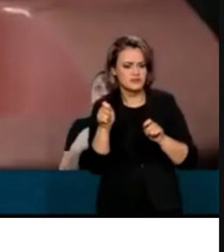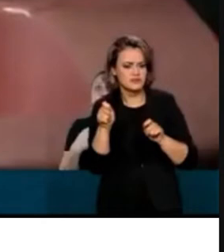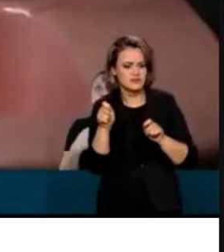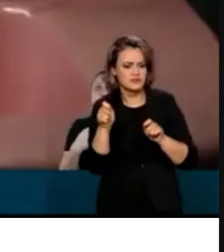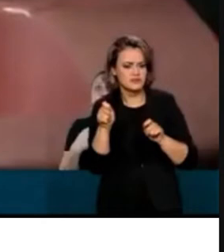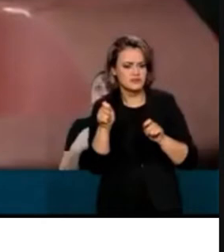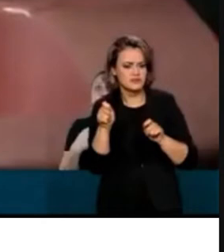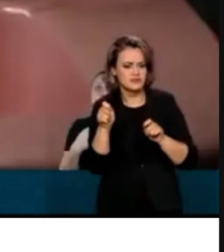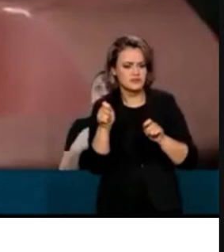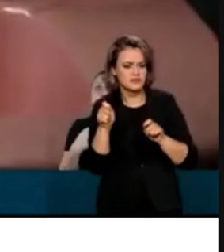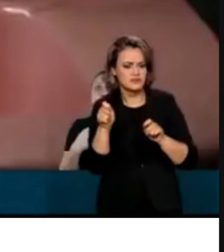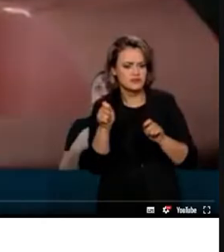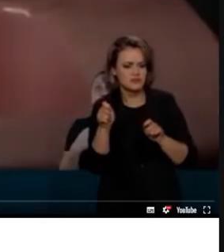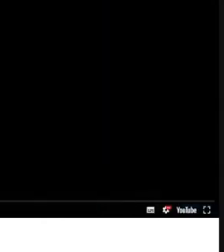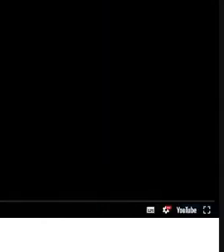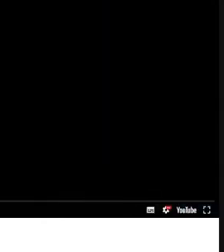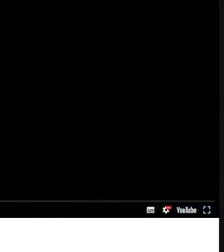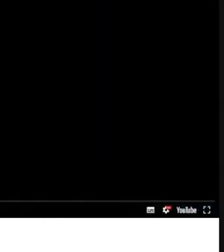Deixa para passar aqui.